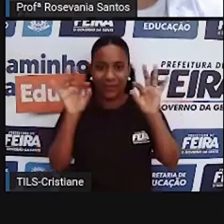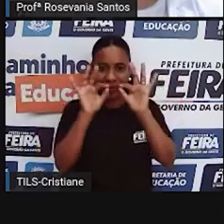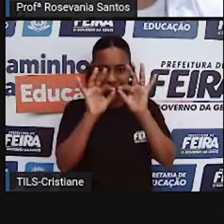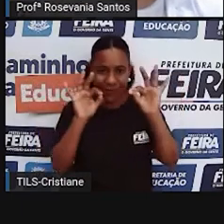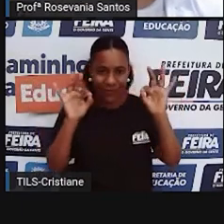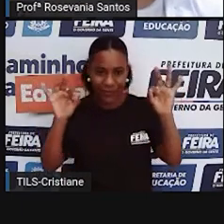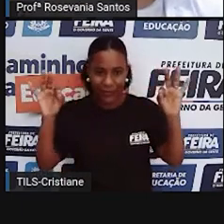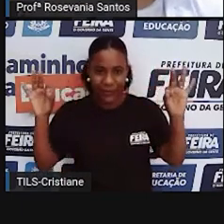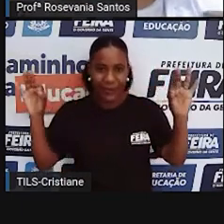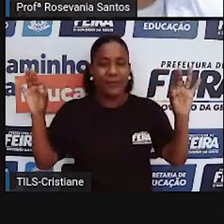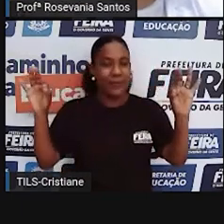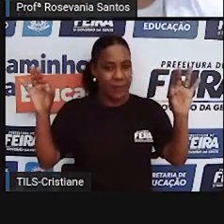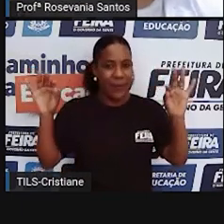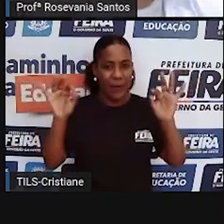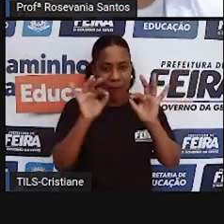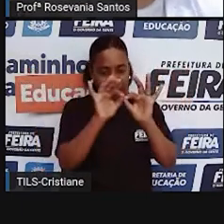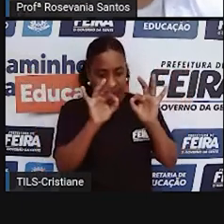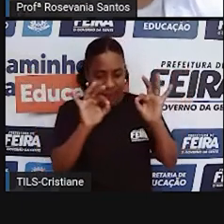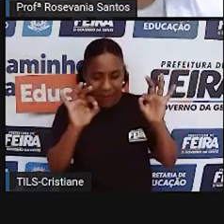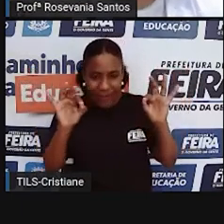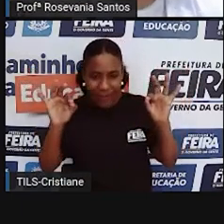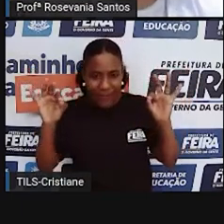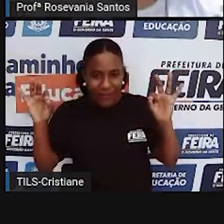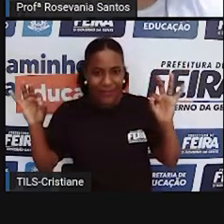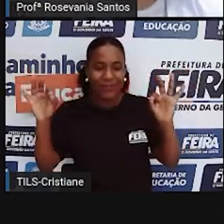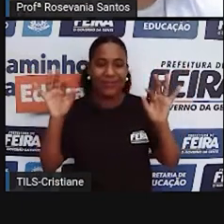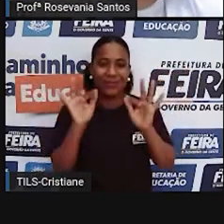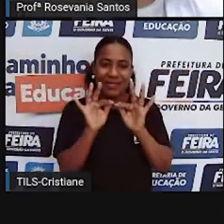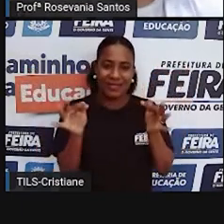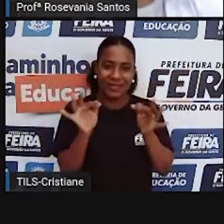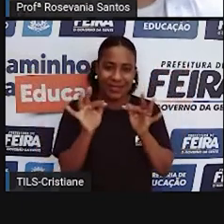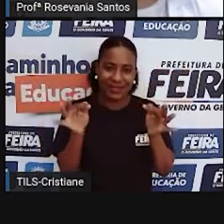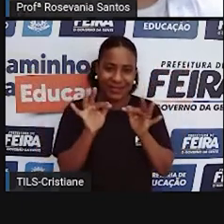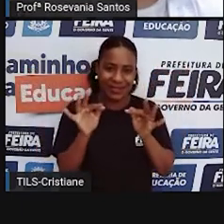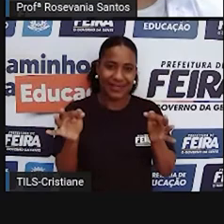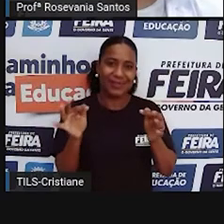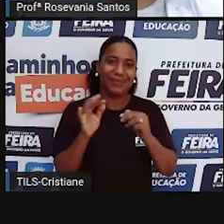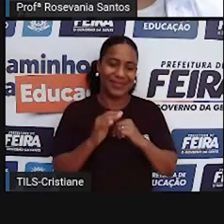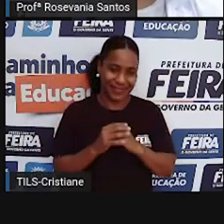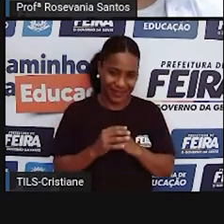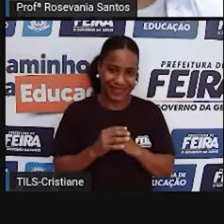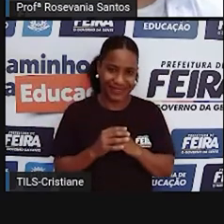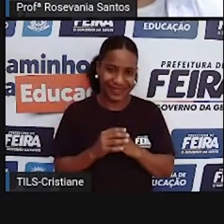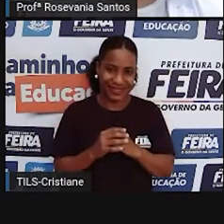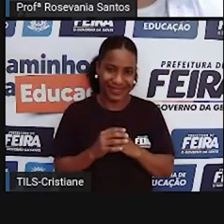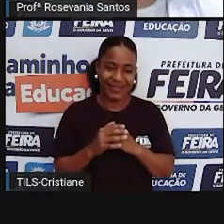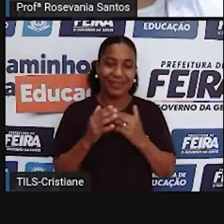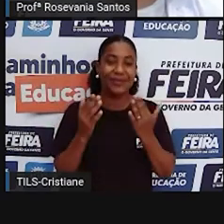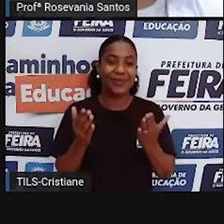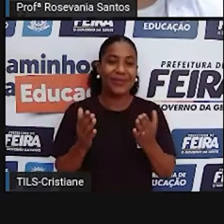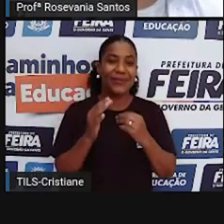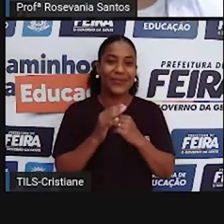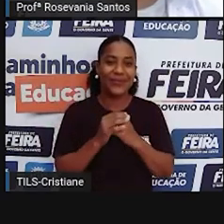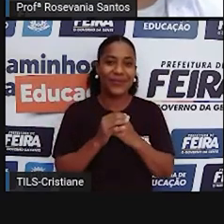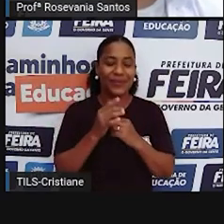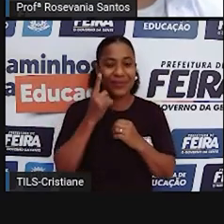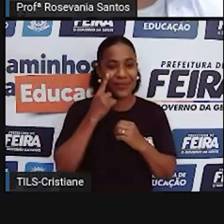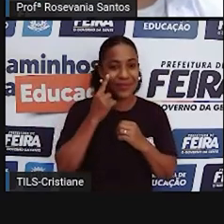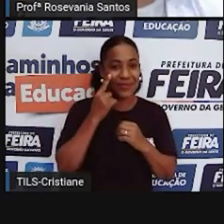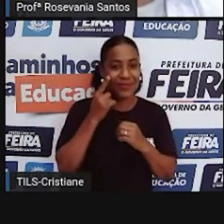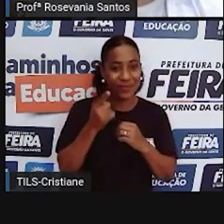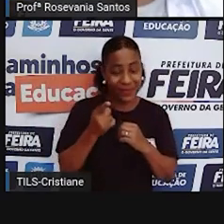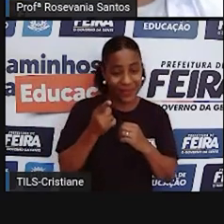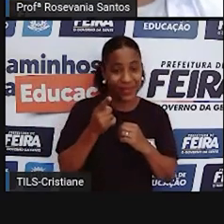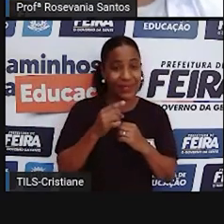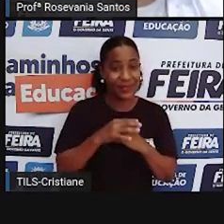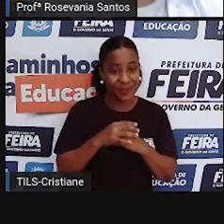os quarteirões do jeito que está aí, né? Eles traçadinhos, todo direitinho, aí foi mais mesmo, né, para ilustrar para vocês. Mas aí a gente diz: olha, você